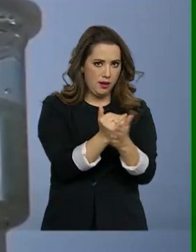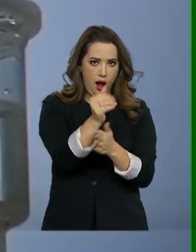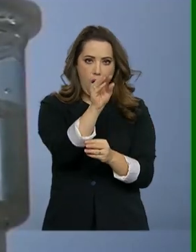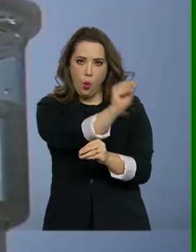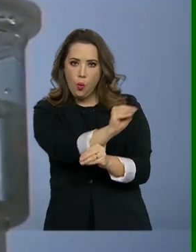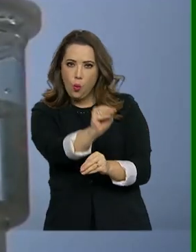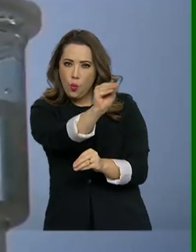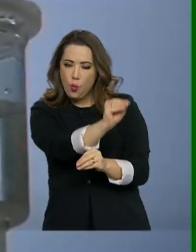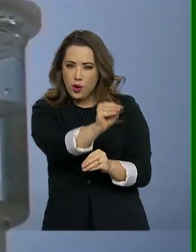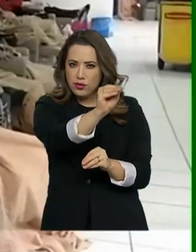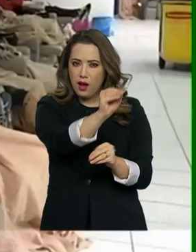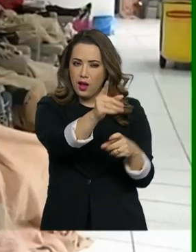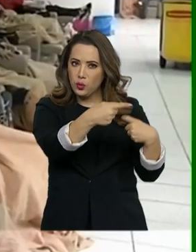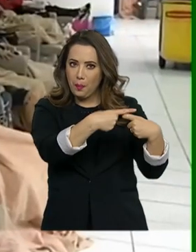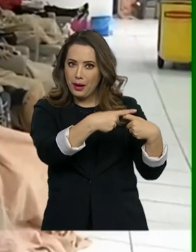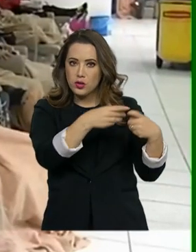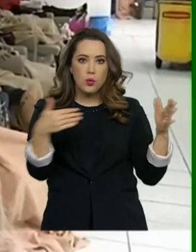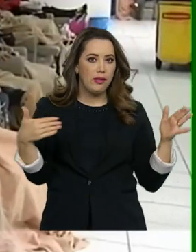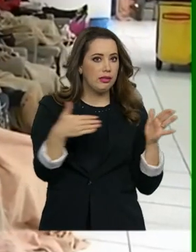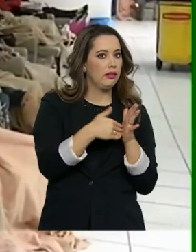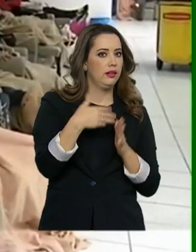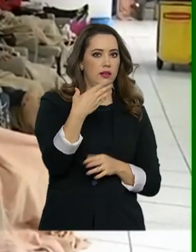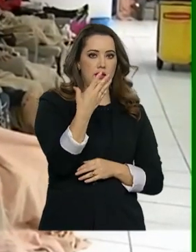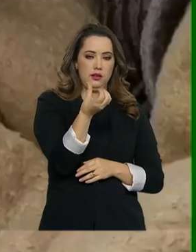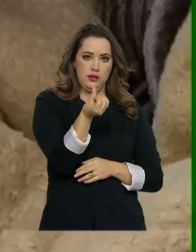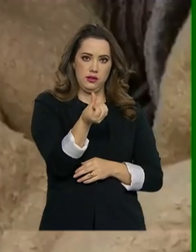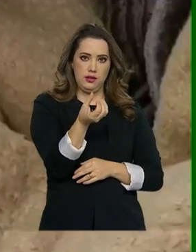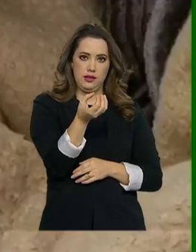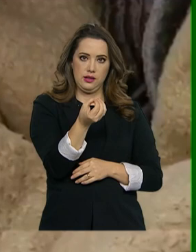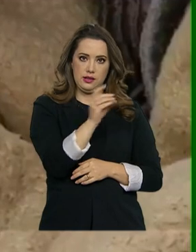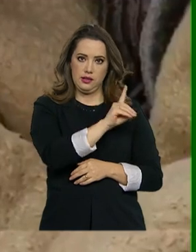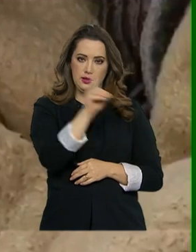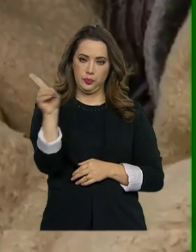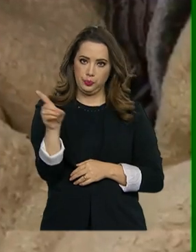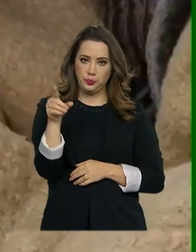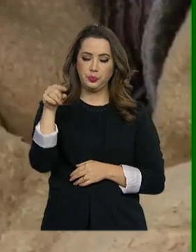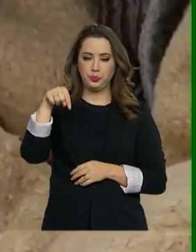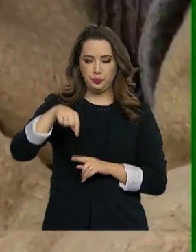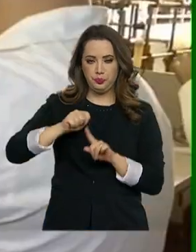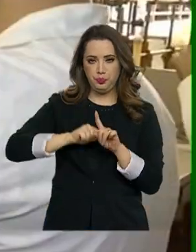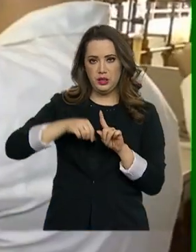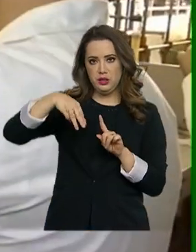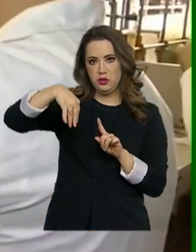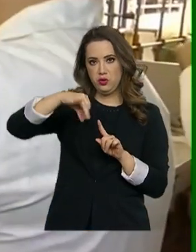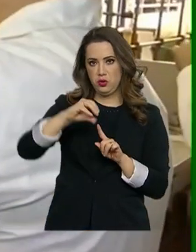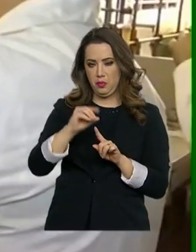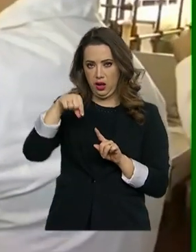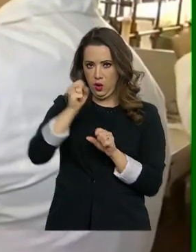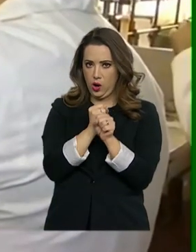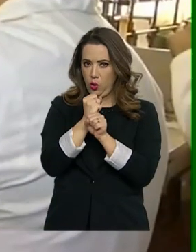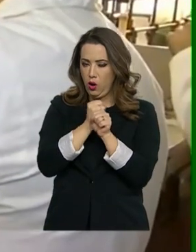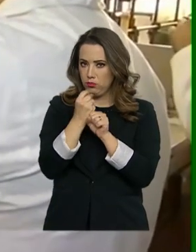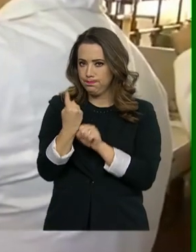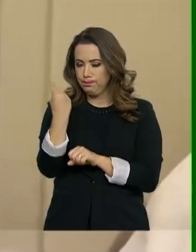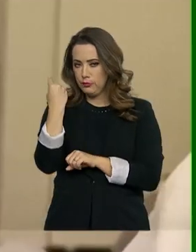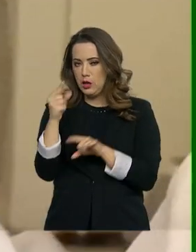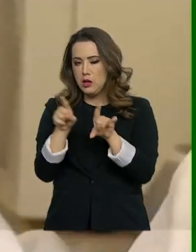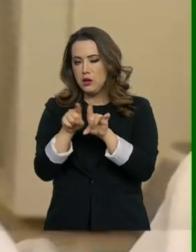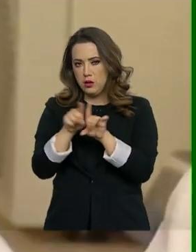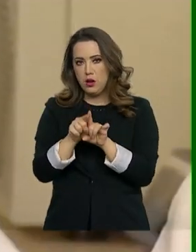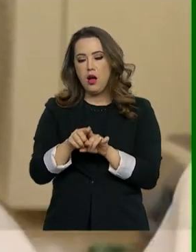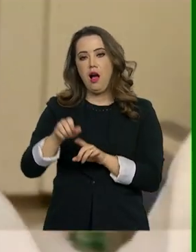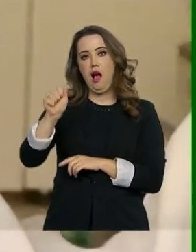começar num prazo máximo de 60 dias e em maio este ano a agência de saúde suplementar a ns